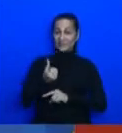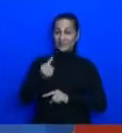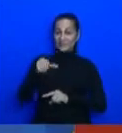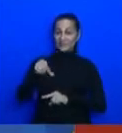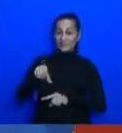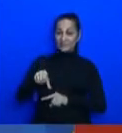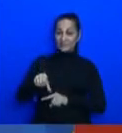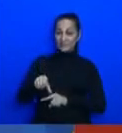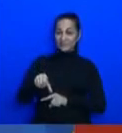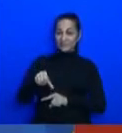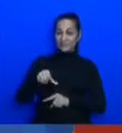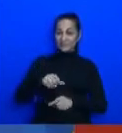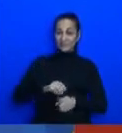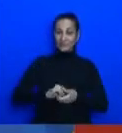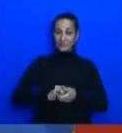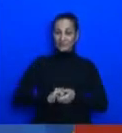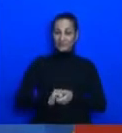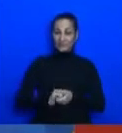69. Laranja